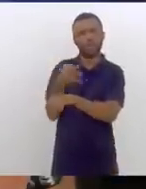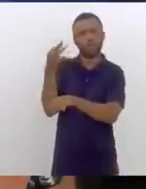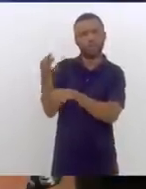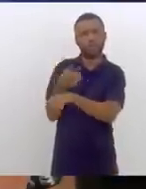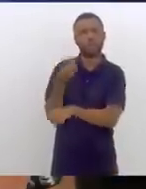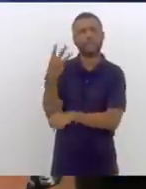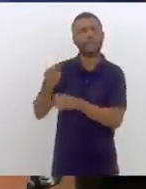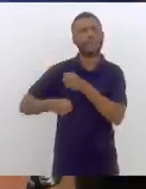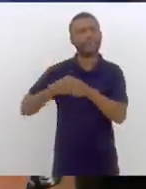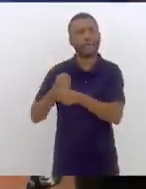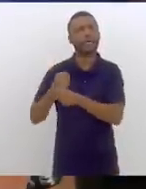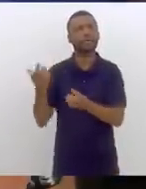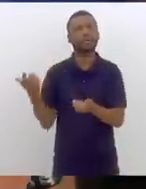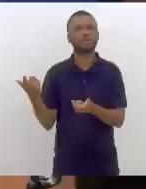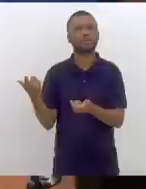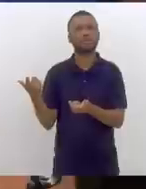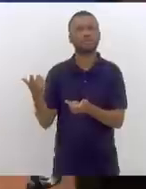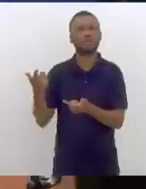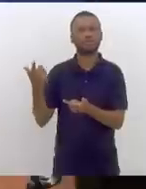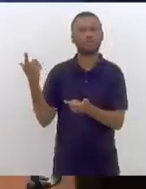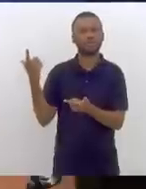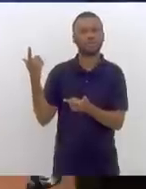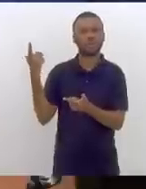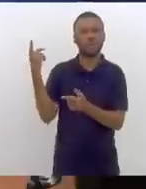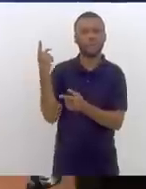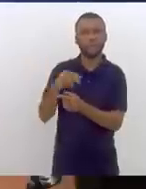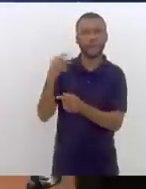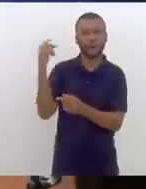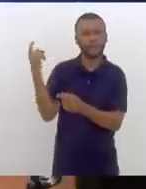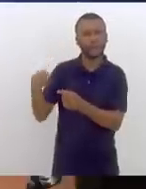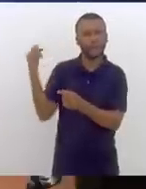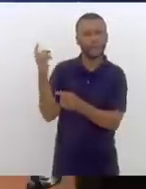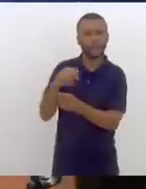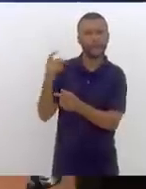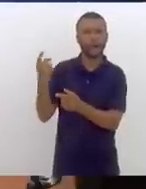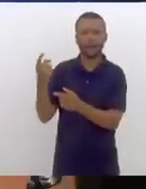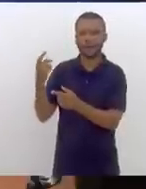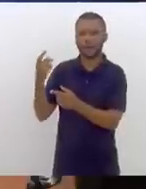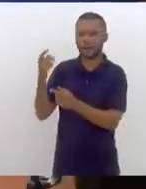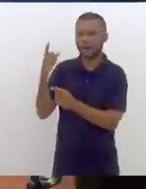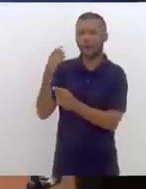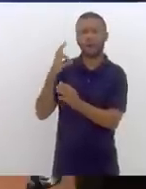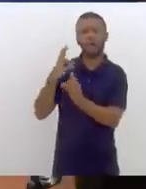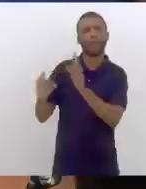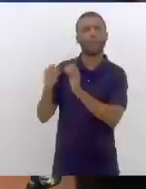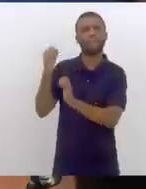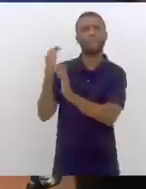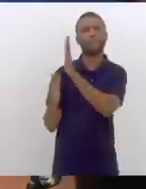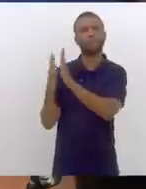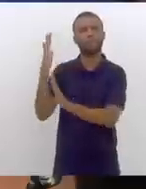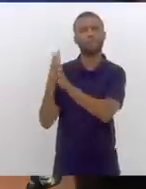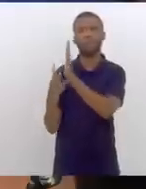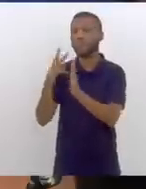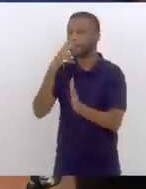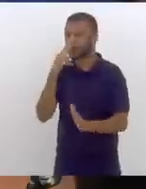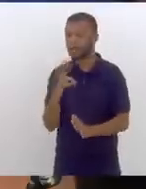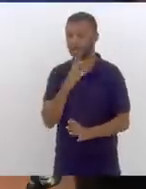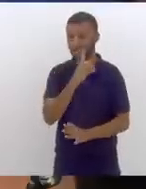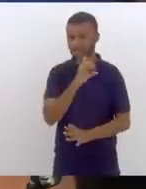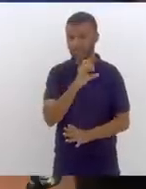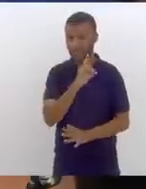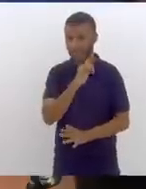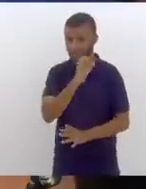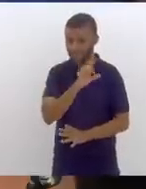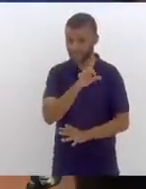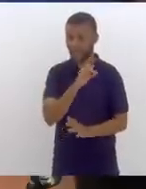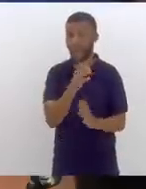três anos batendo numa Chapa bicando botando fogo e parece que o de gás está uma maravilha a gente está